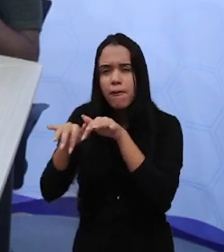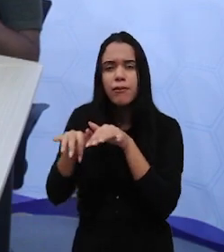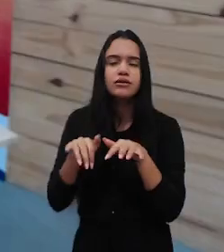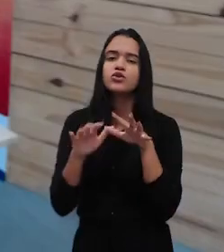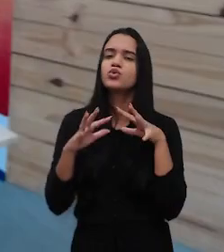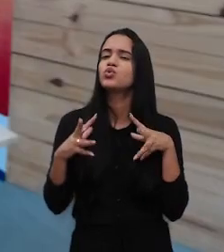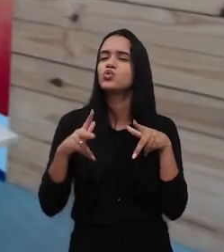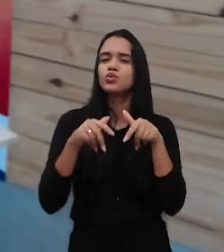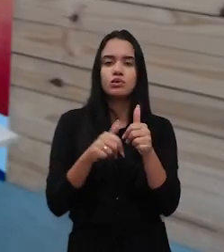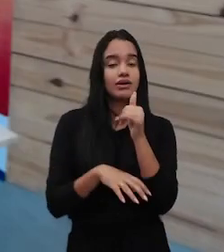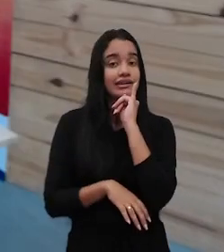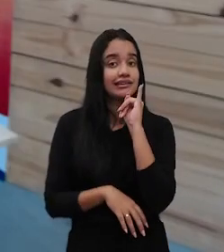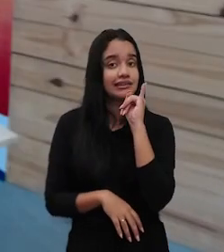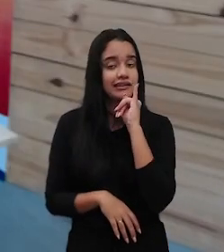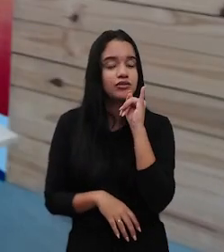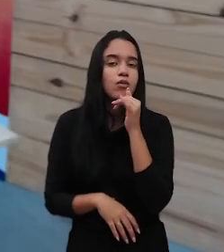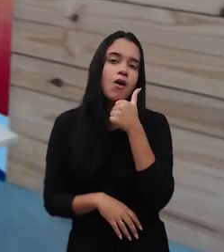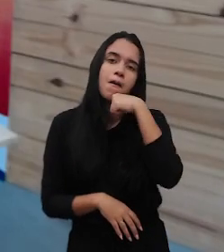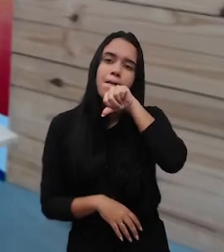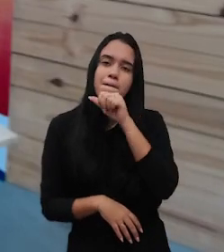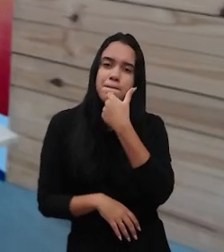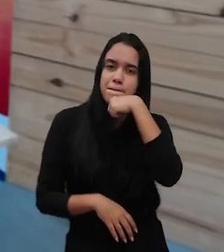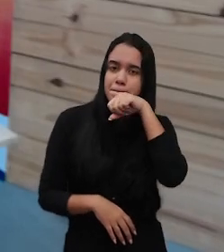numa reunião, por exemplo, de pais e mestres,